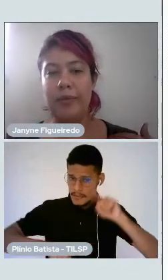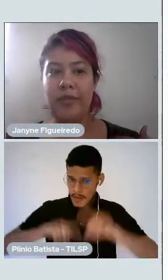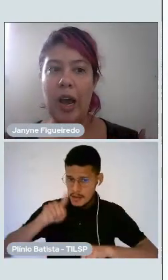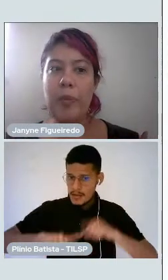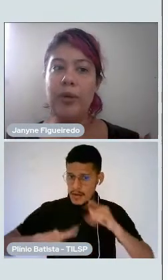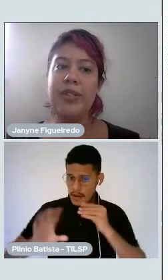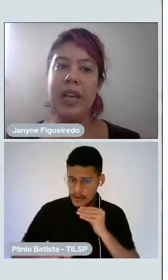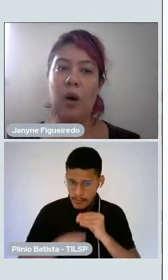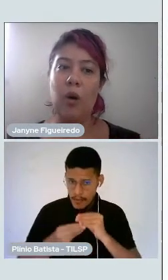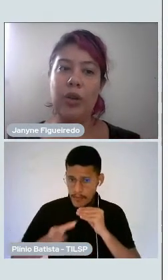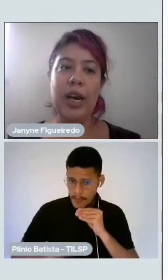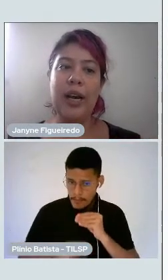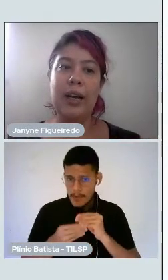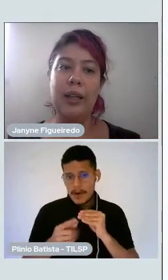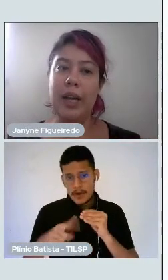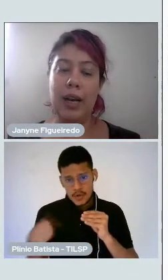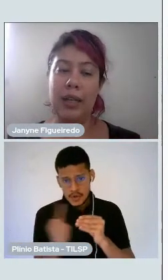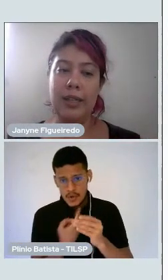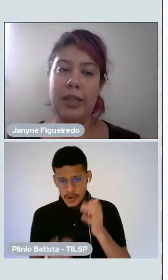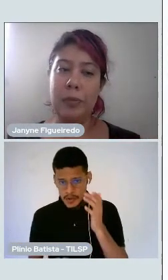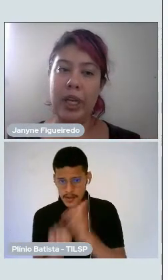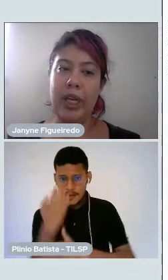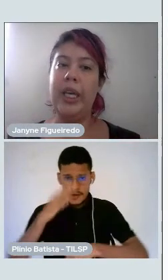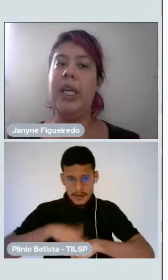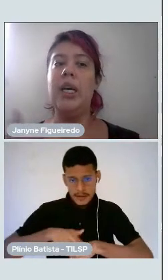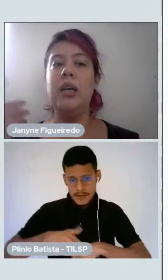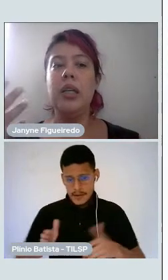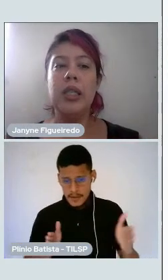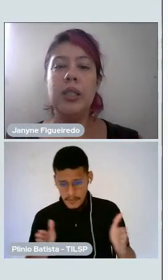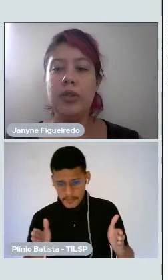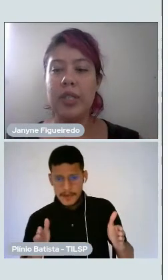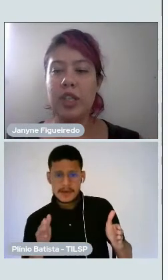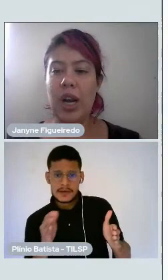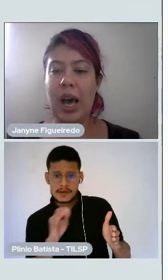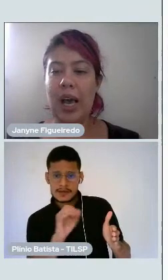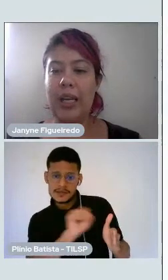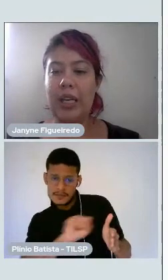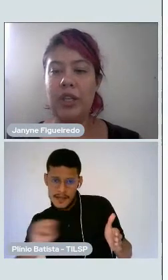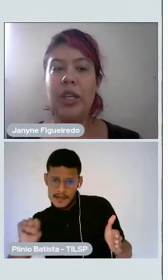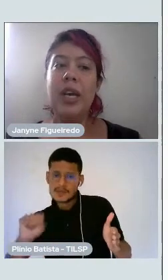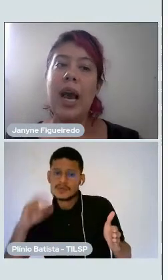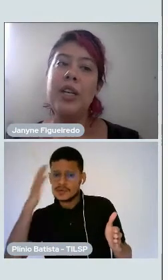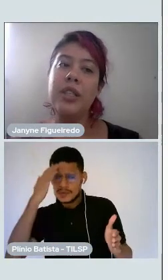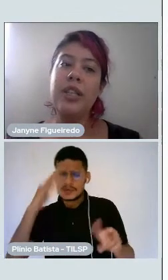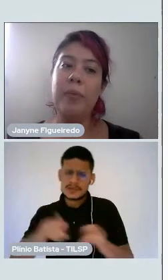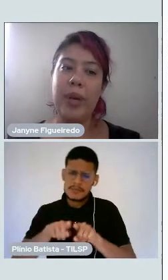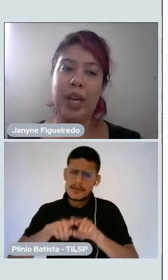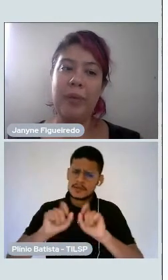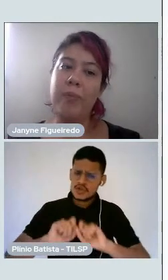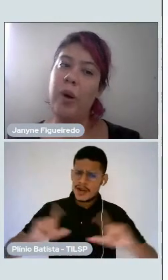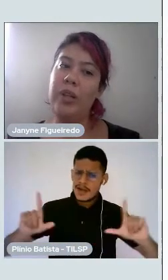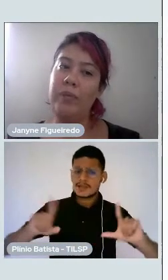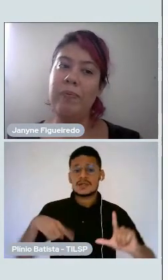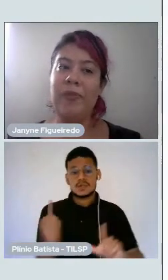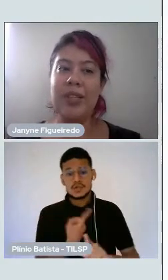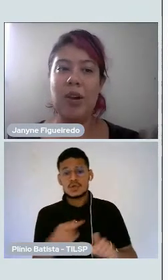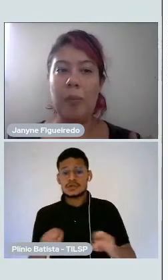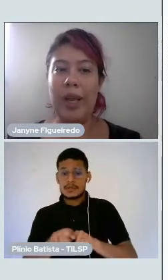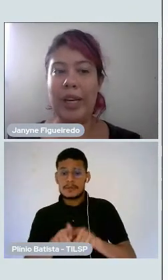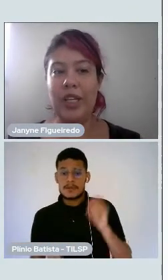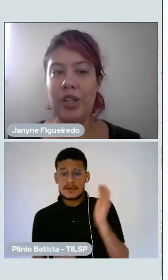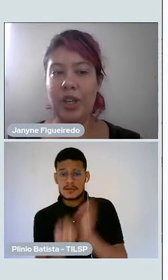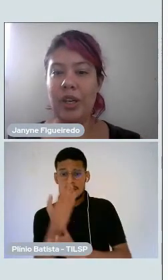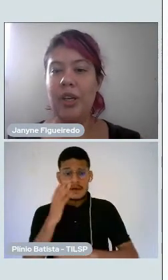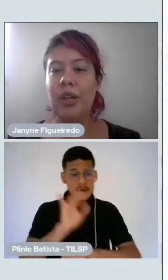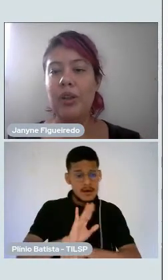que a gente vai produzir ao longo da disciplina, dos slides, a gente também pode